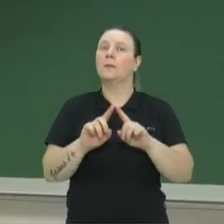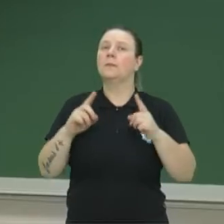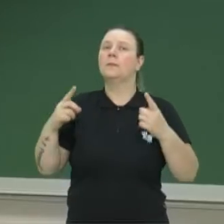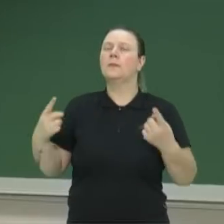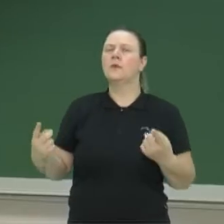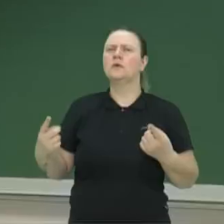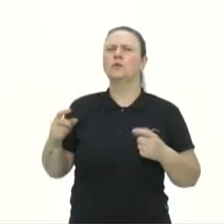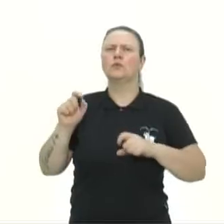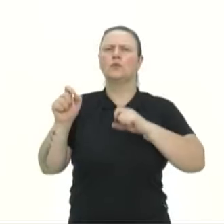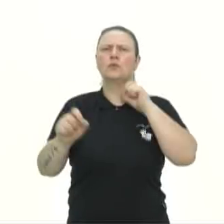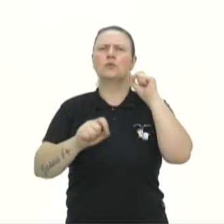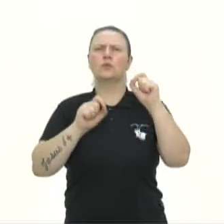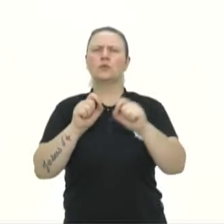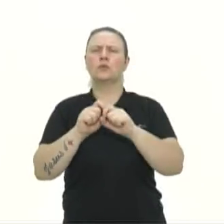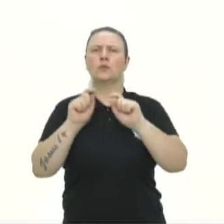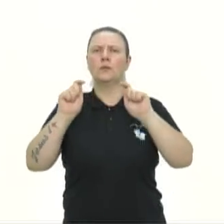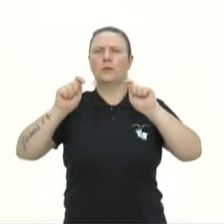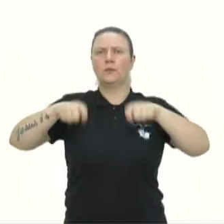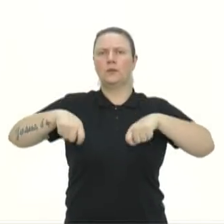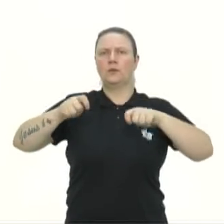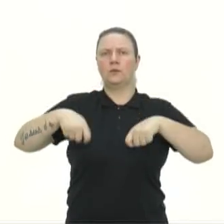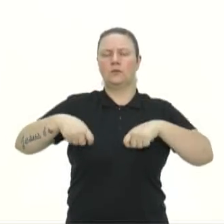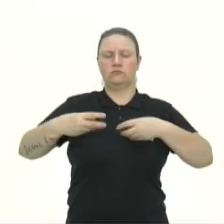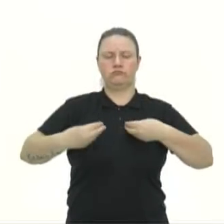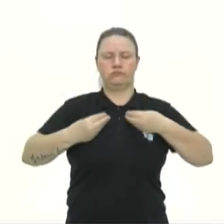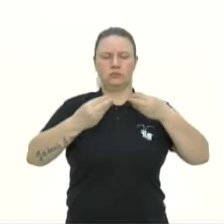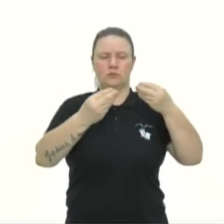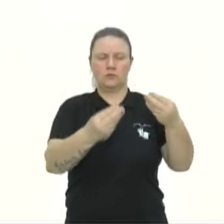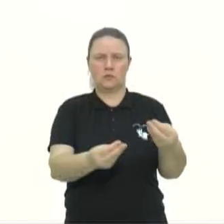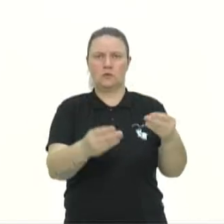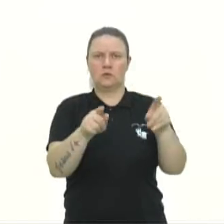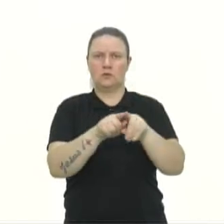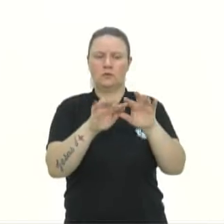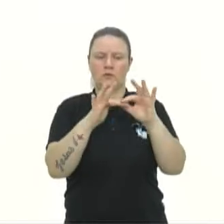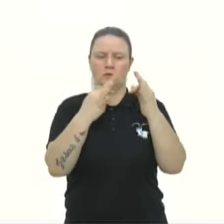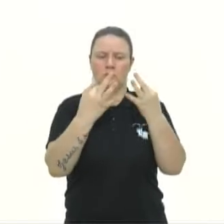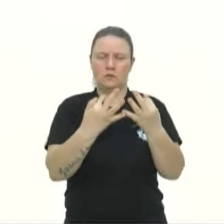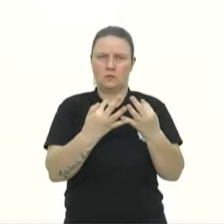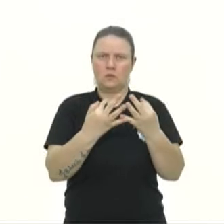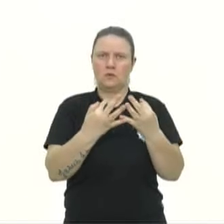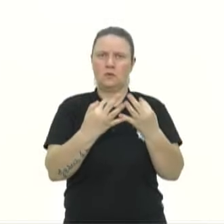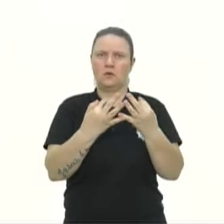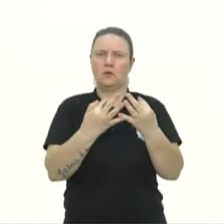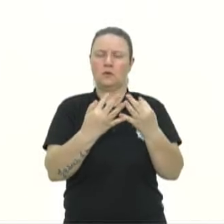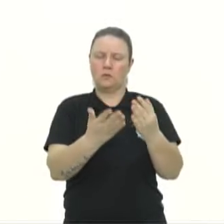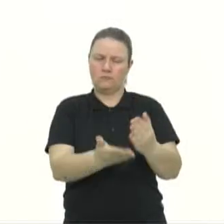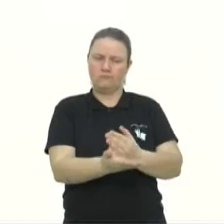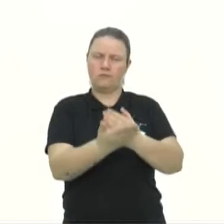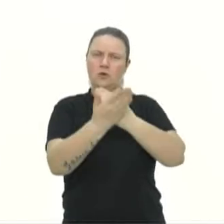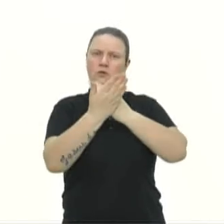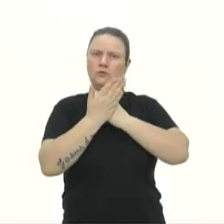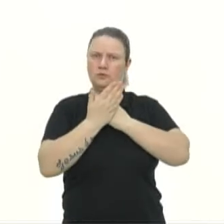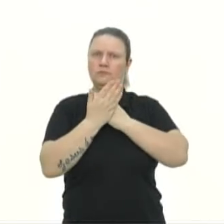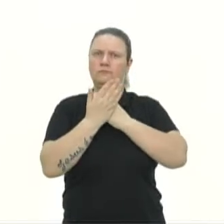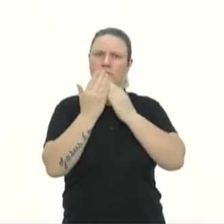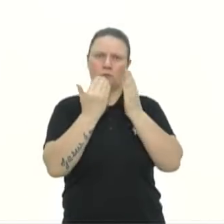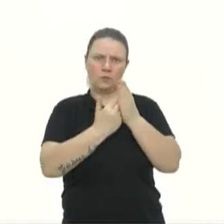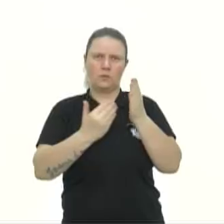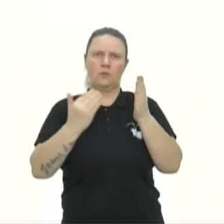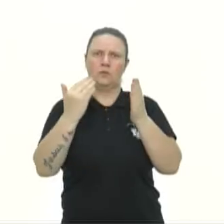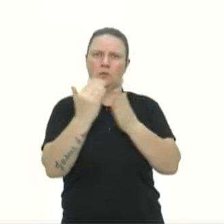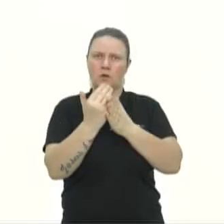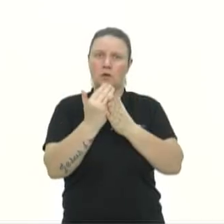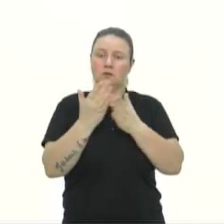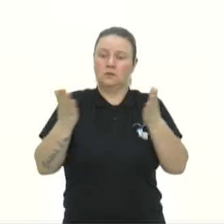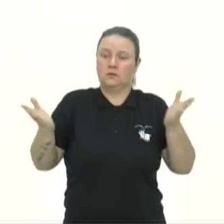Mas, quando foi possível fazer a doação, as famílias cooperaram mais este ano do